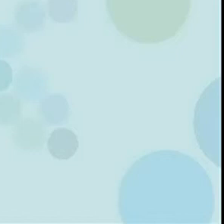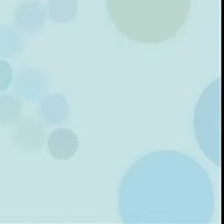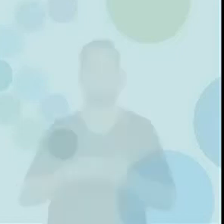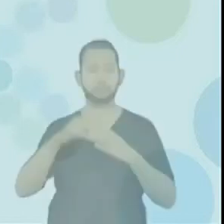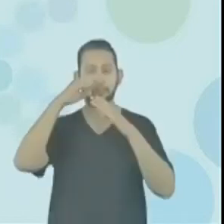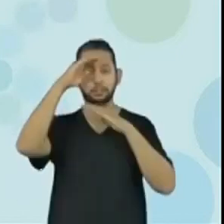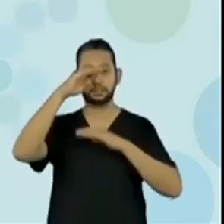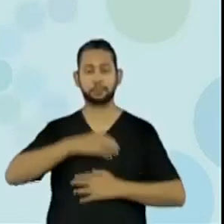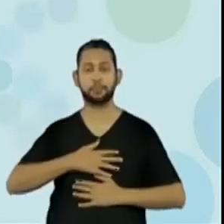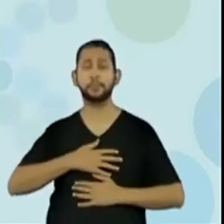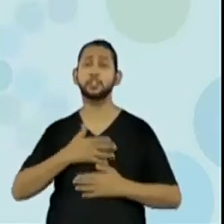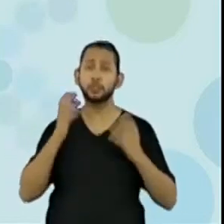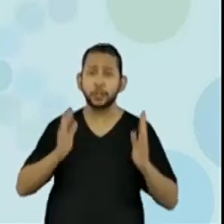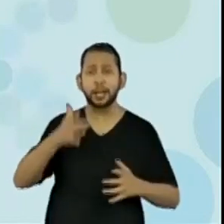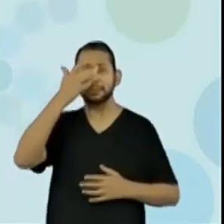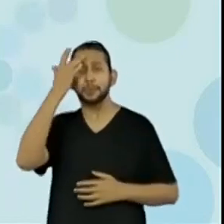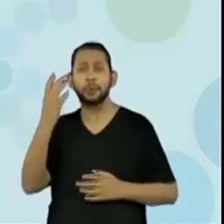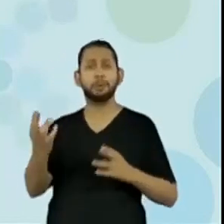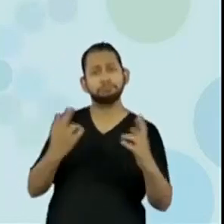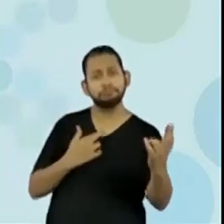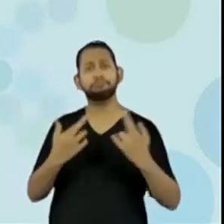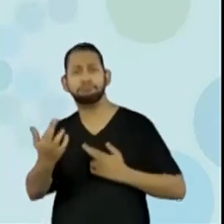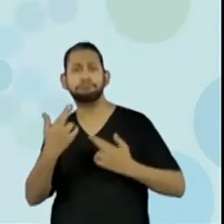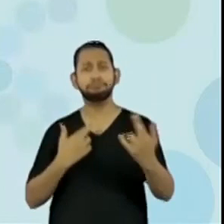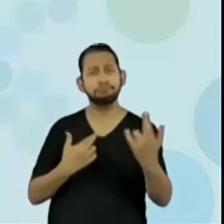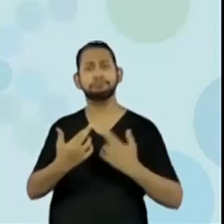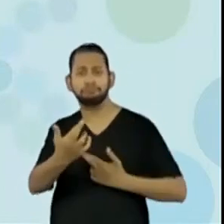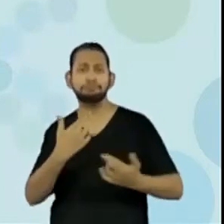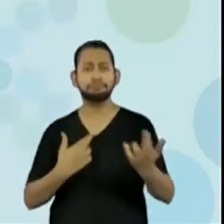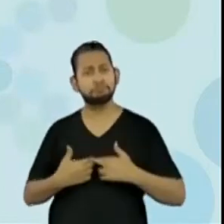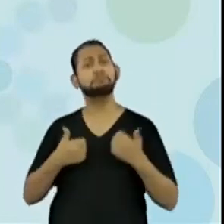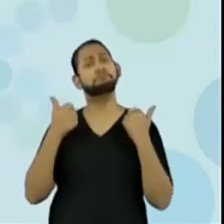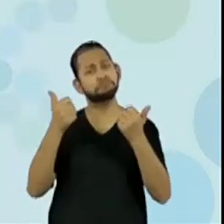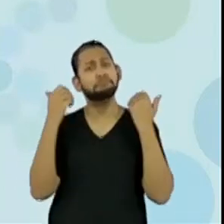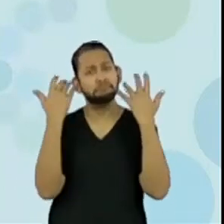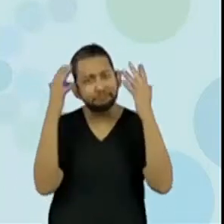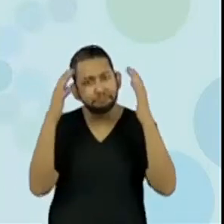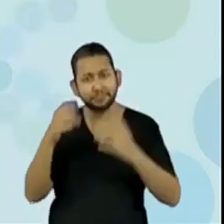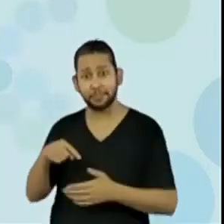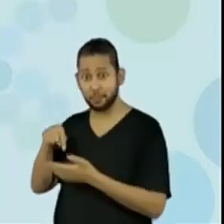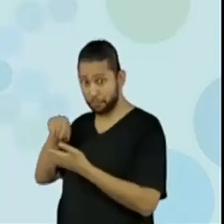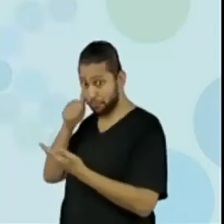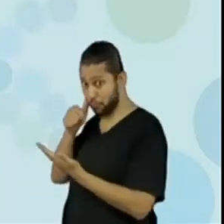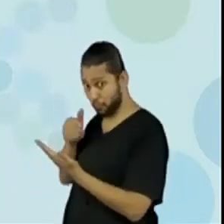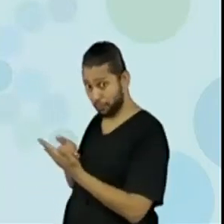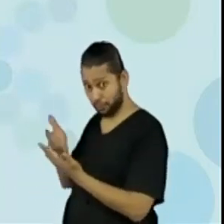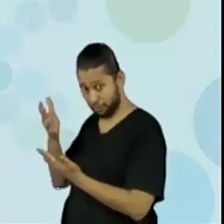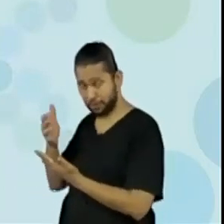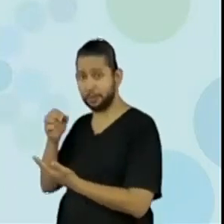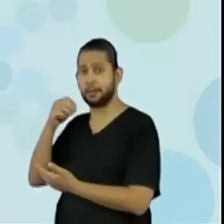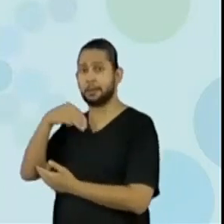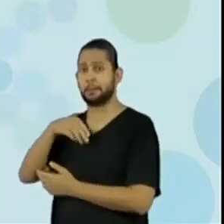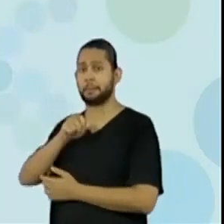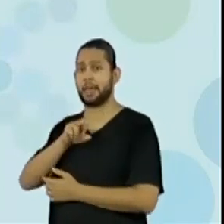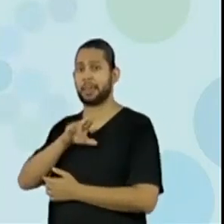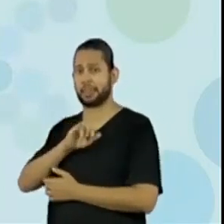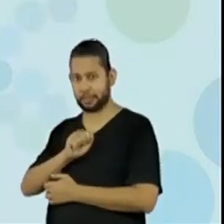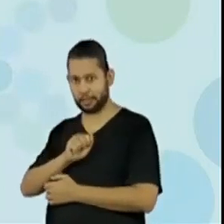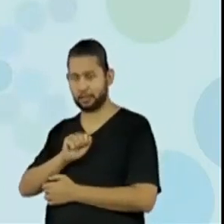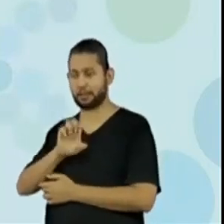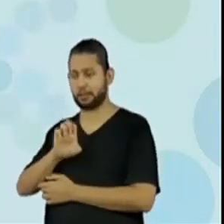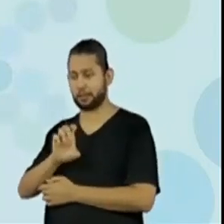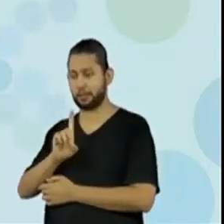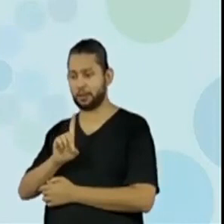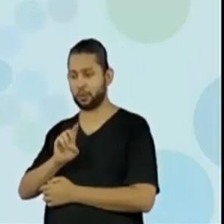Ó, já tem gente respondendo aqui. Olha só, a Maria Eduarda disse que o título é desmatamento, muito bem,